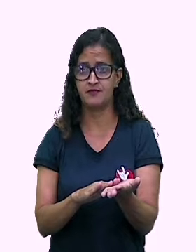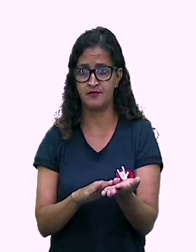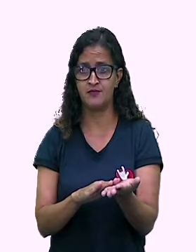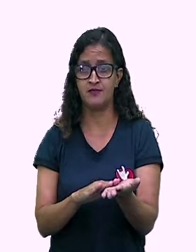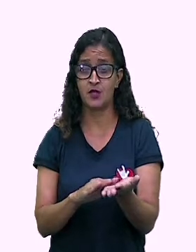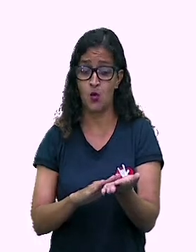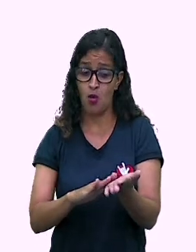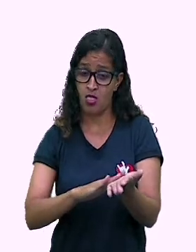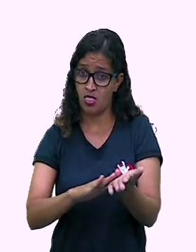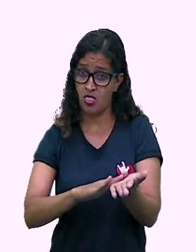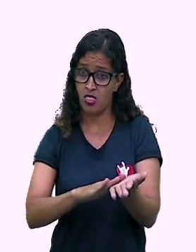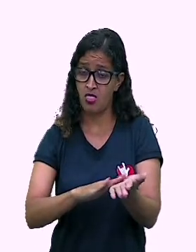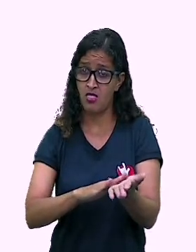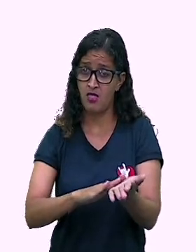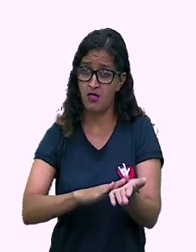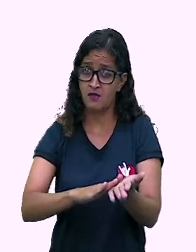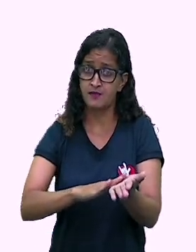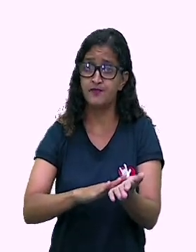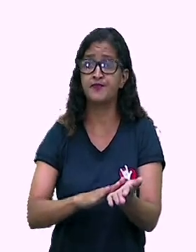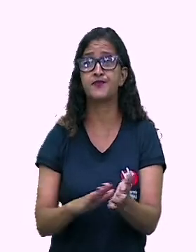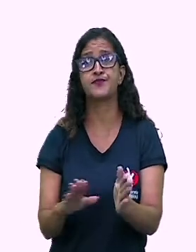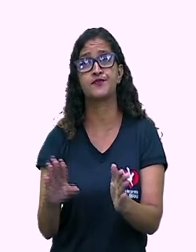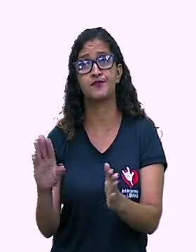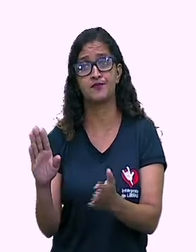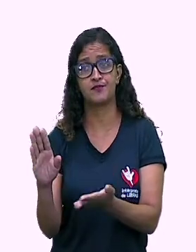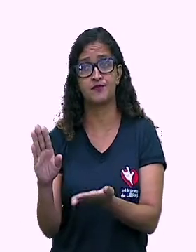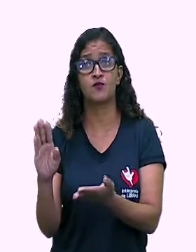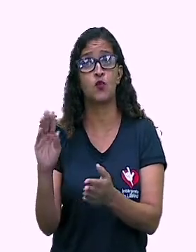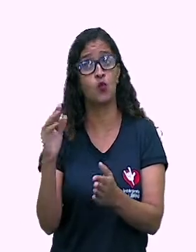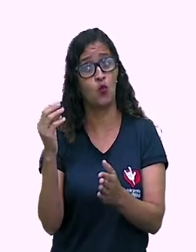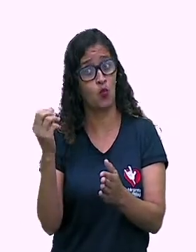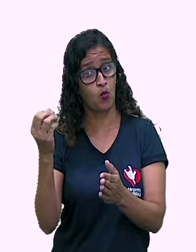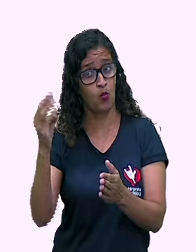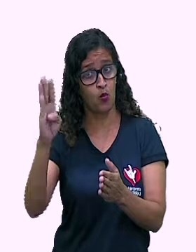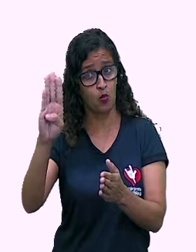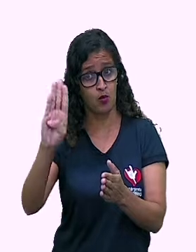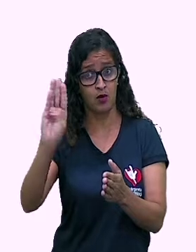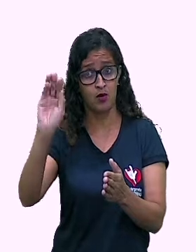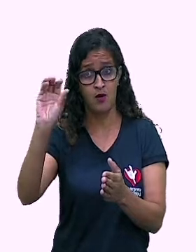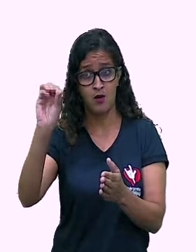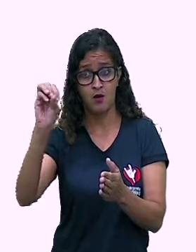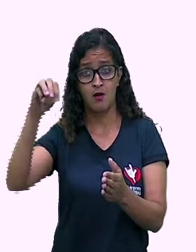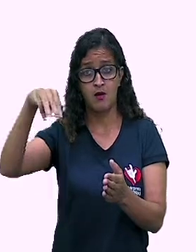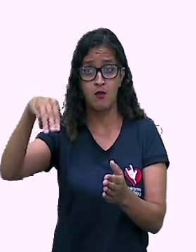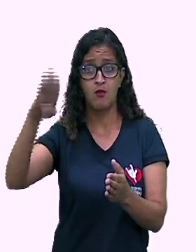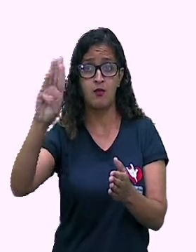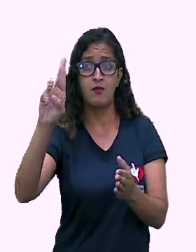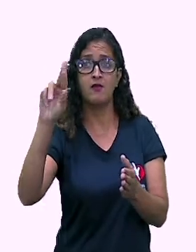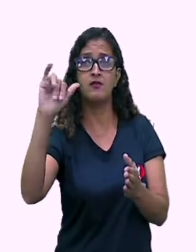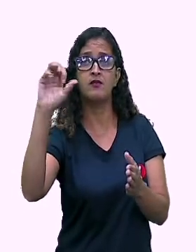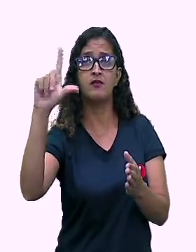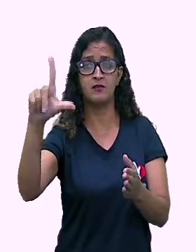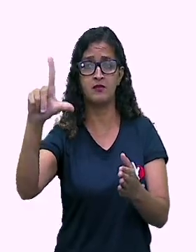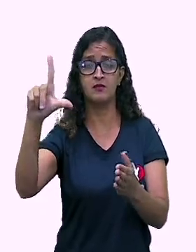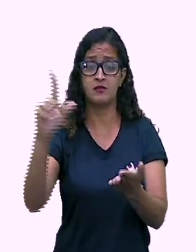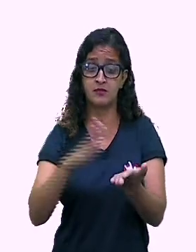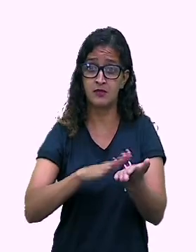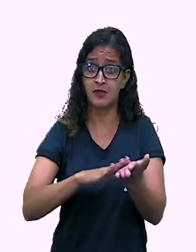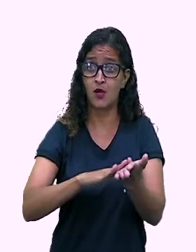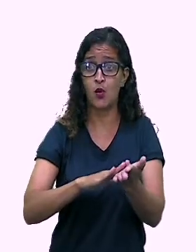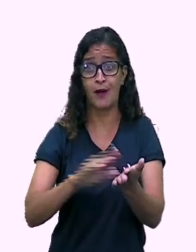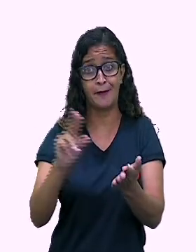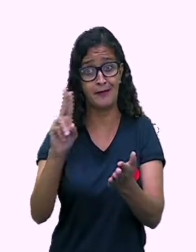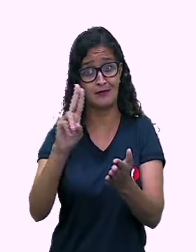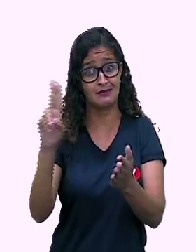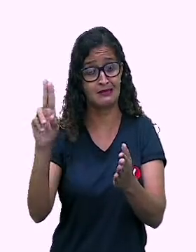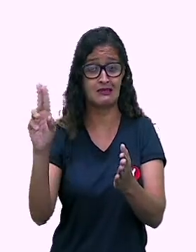esponja de aço ou também como Bombril. Lembrando que Bombril é a